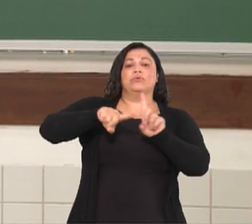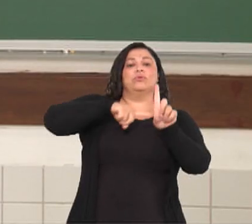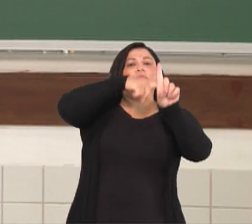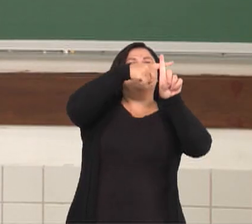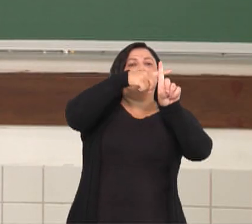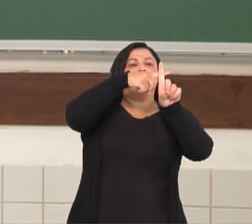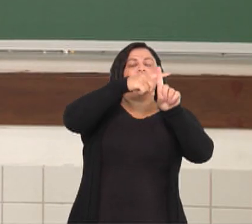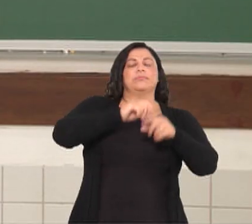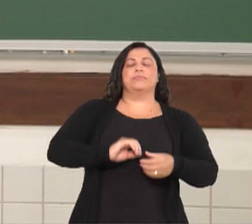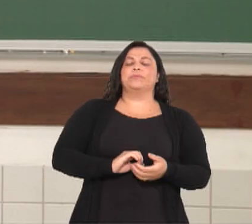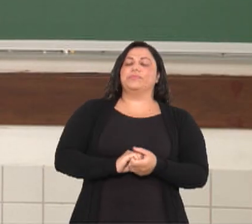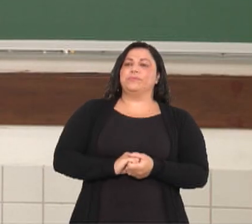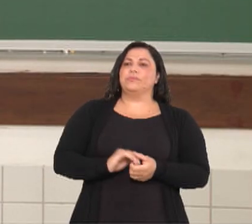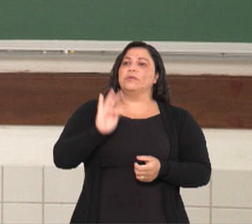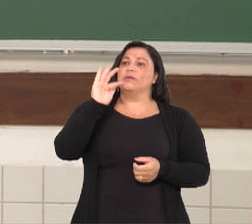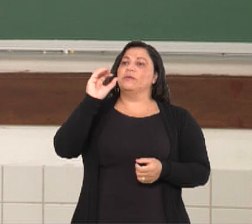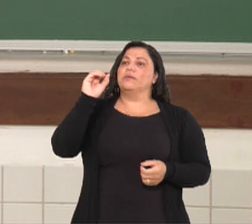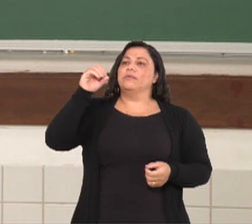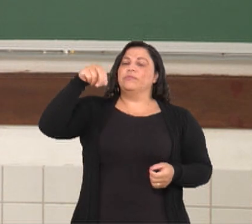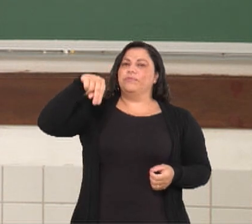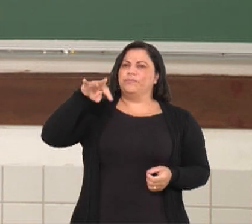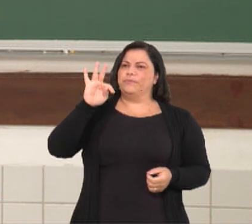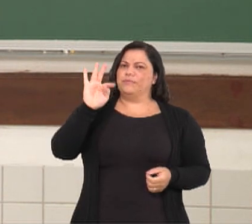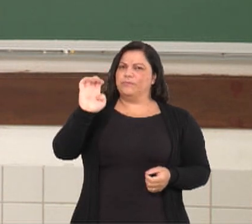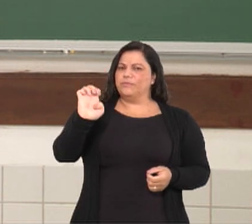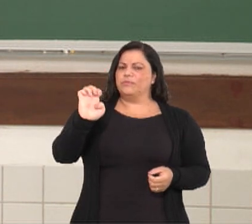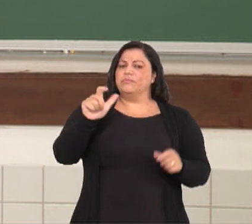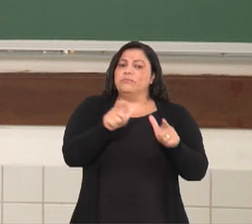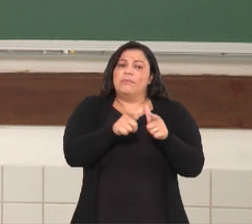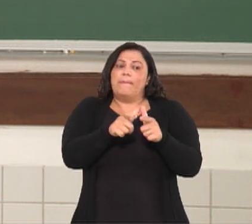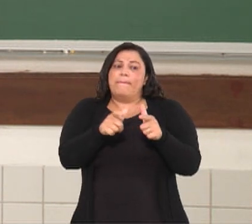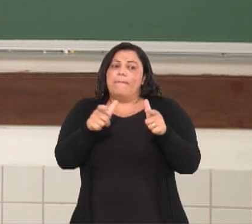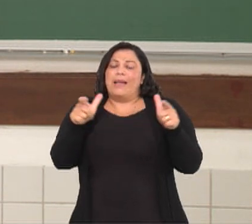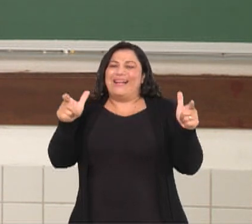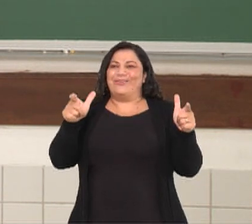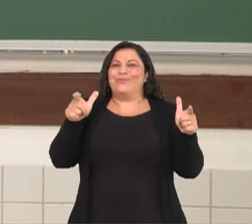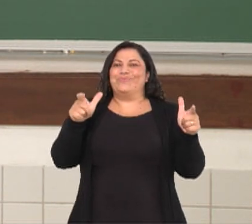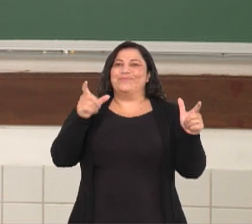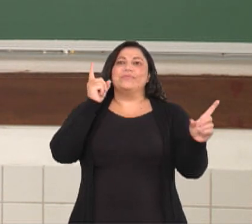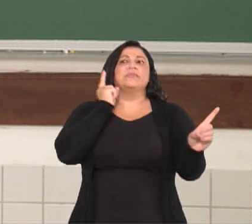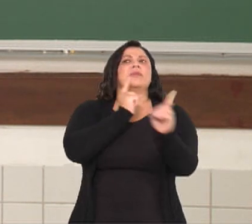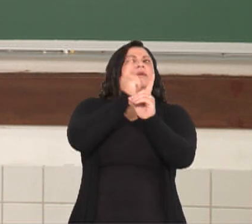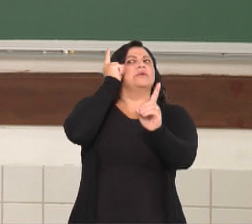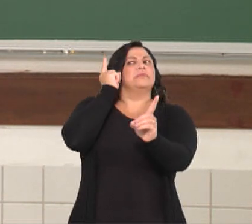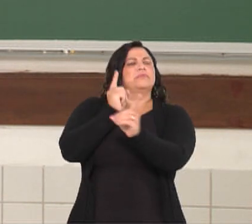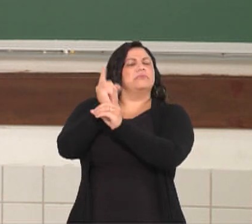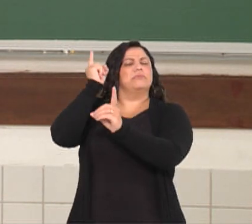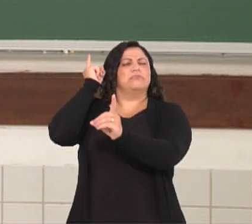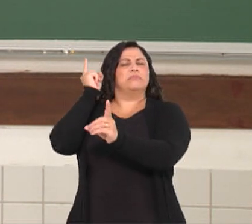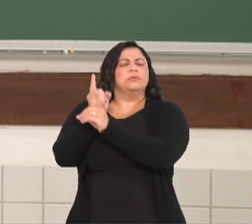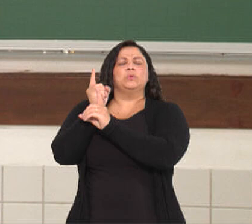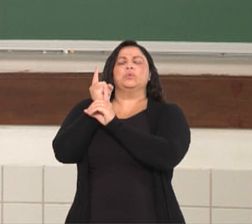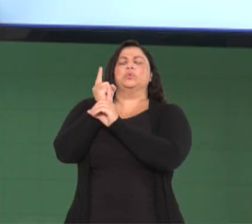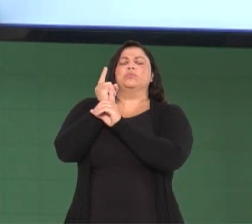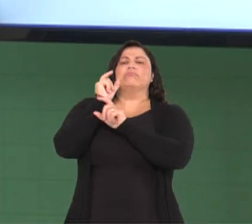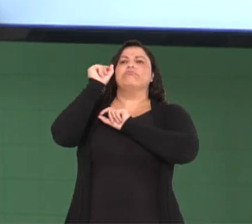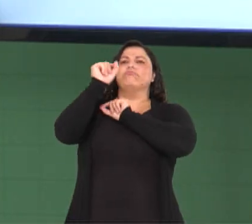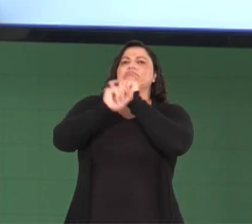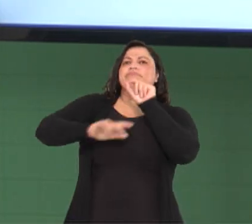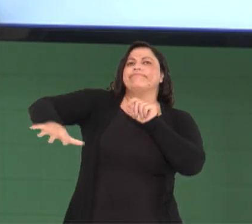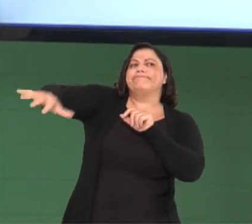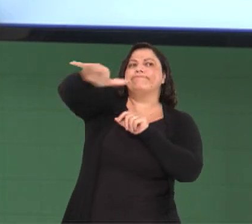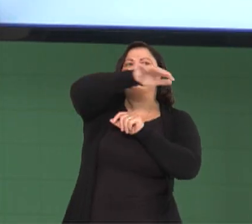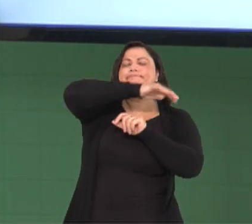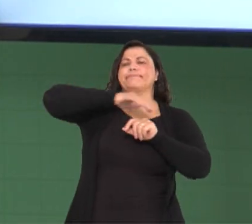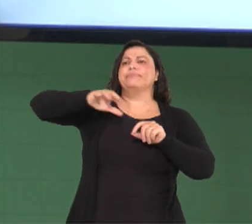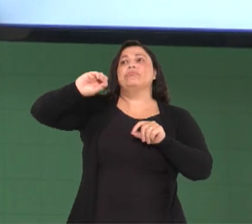a carga-fonte seria uma carga maior que já se encontra em determinada região do espaço. E a carga pontual